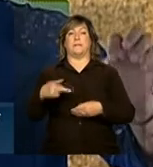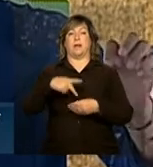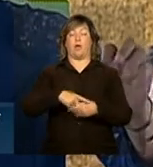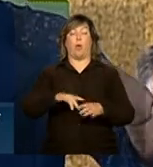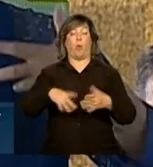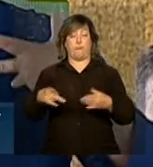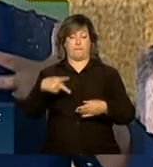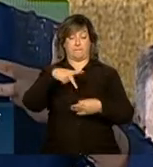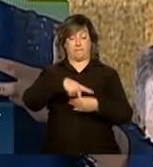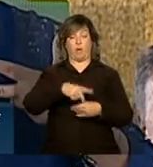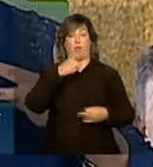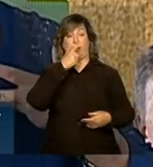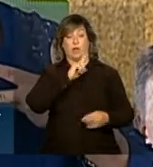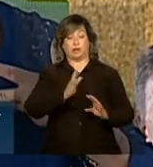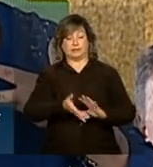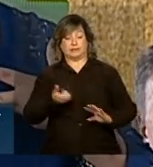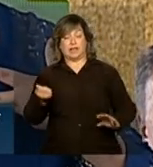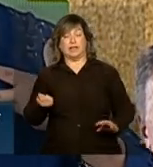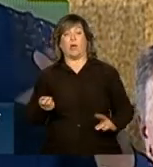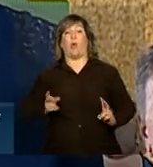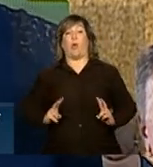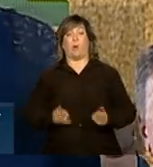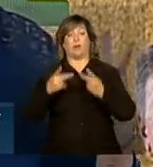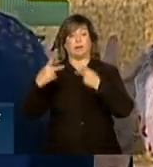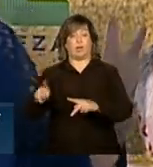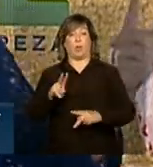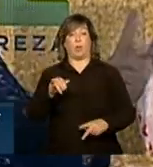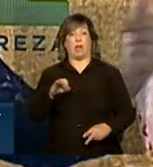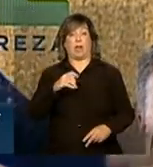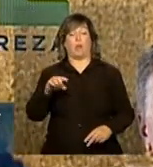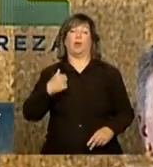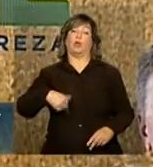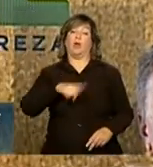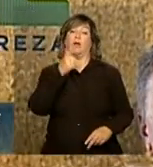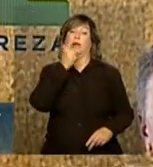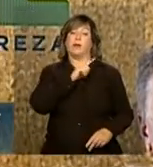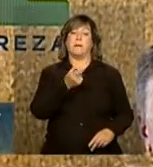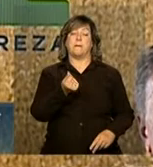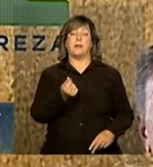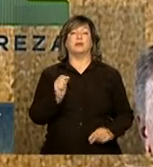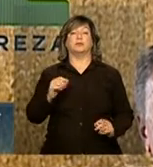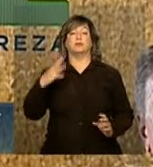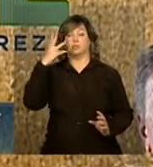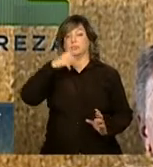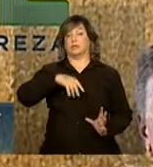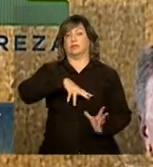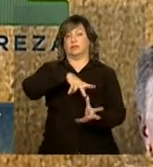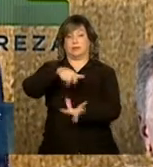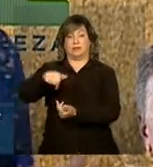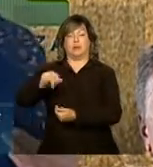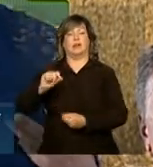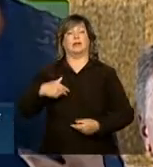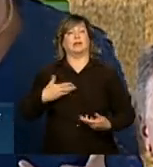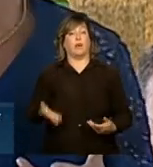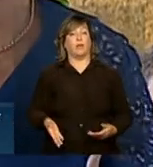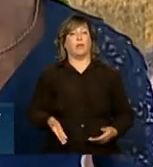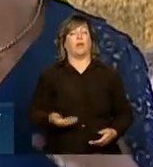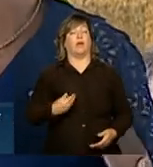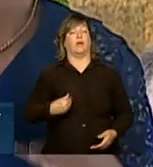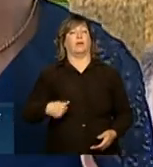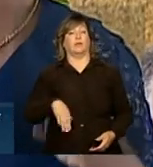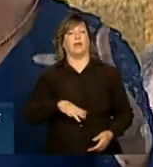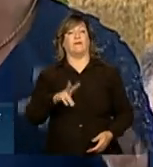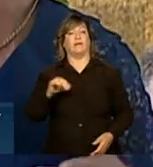quando sai, continua sendo da União e a gente ganha no preço internacional. Por isso, nós vamos